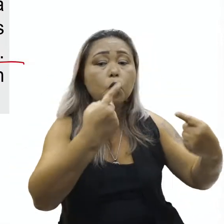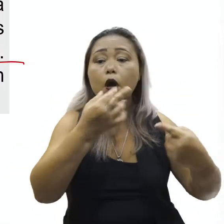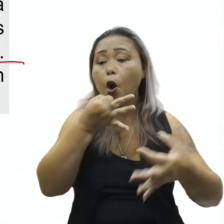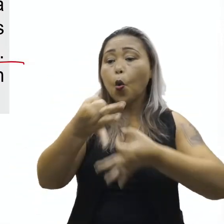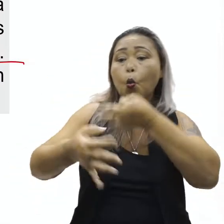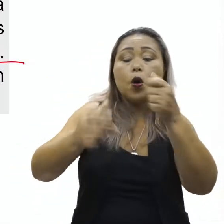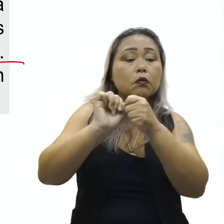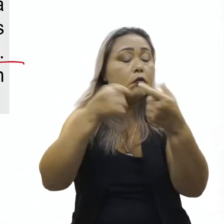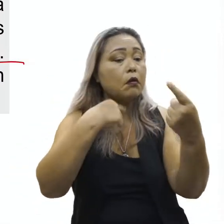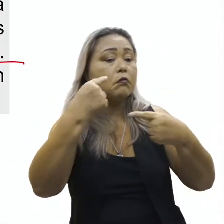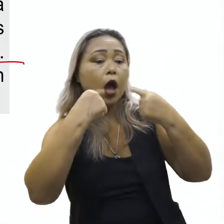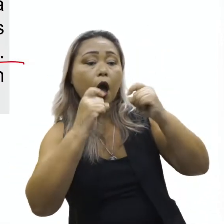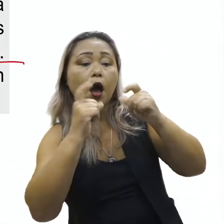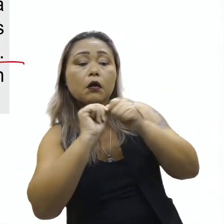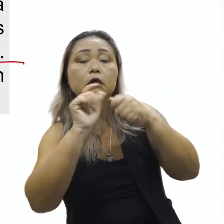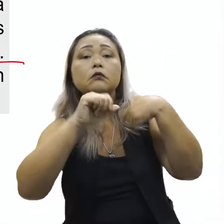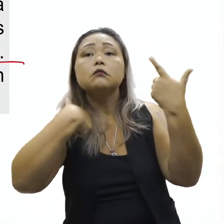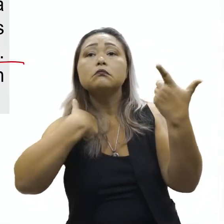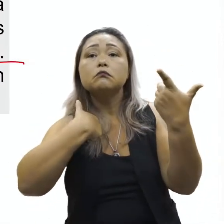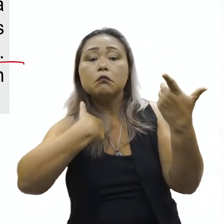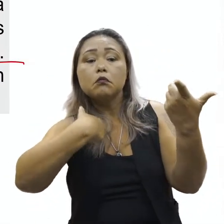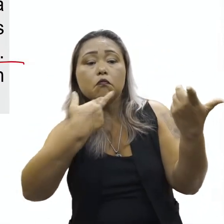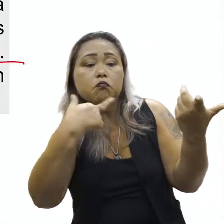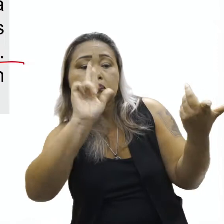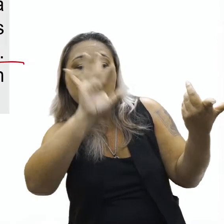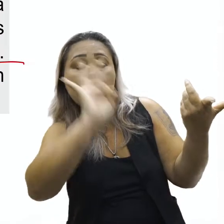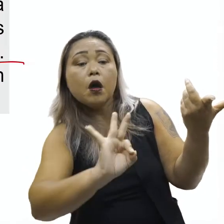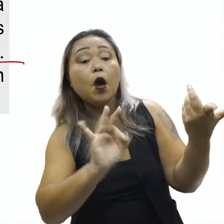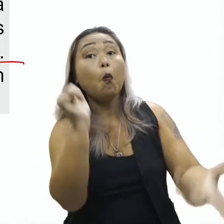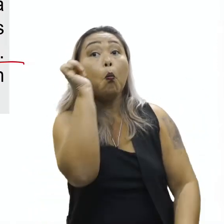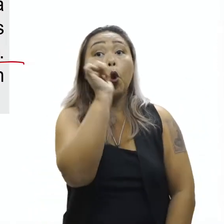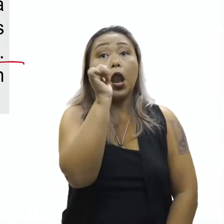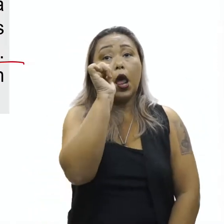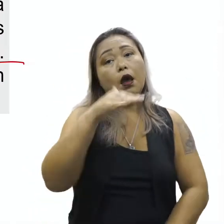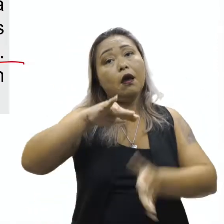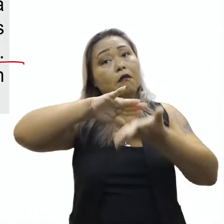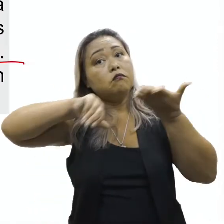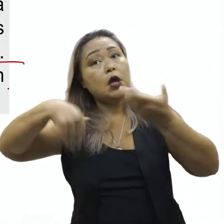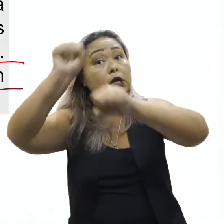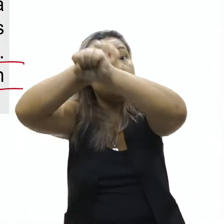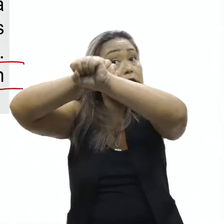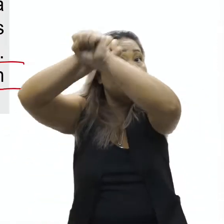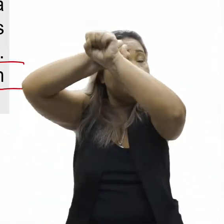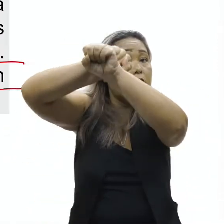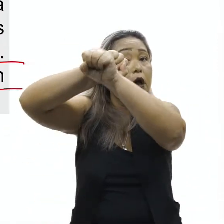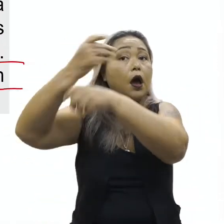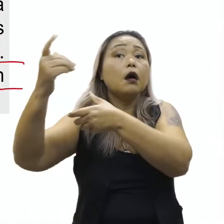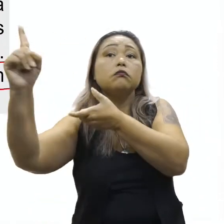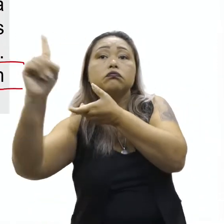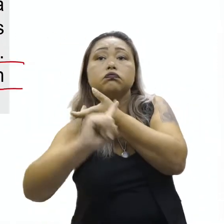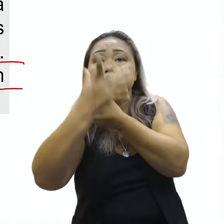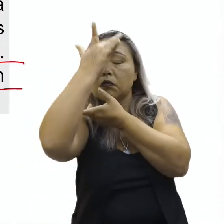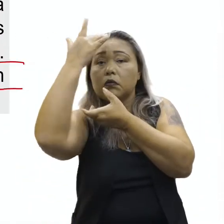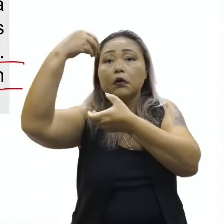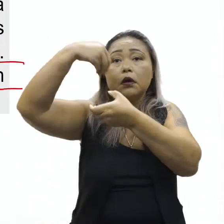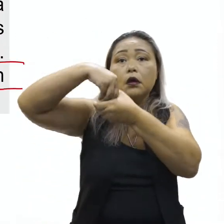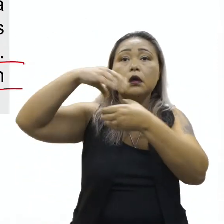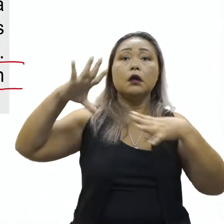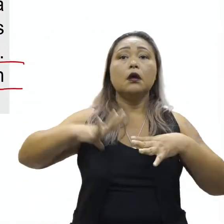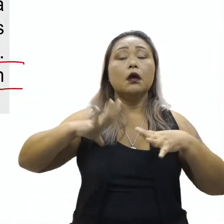poderiam tomar decisões? Mulheres, escravos, estrangeiros que não eram